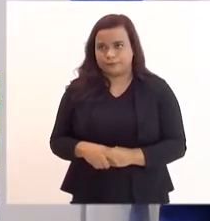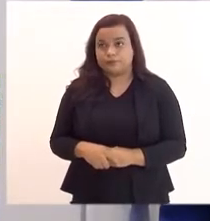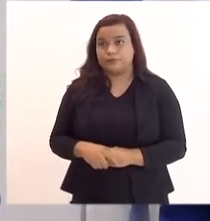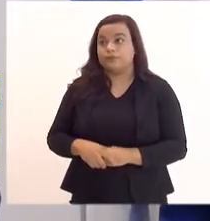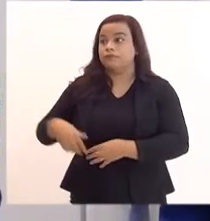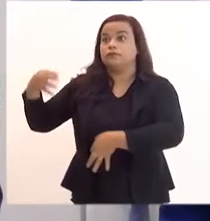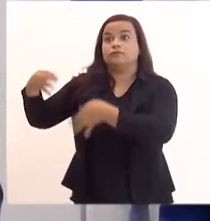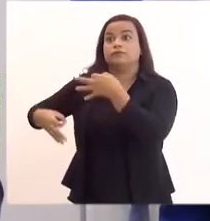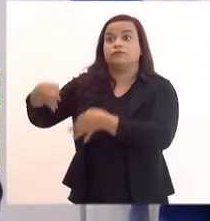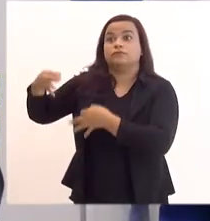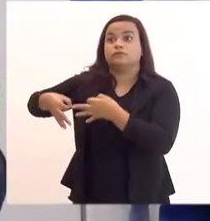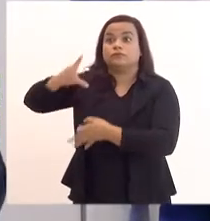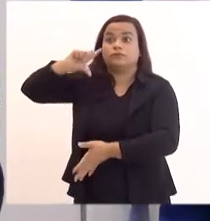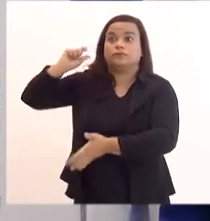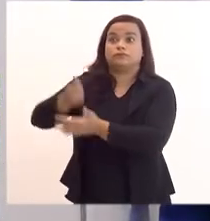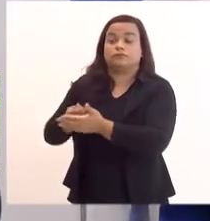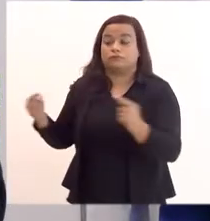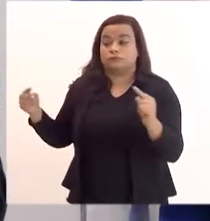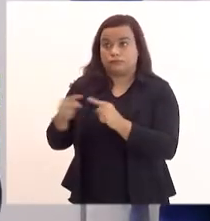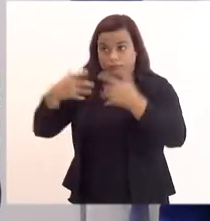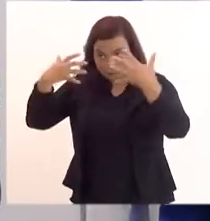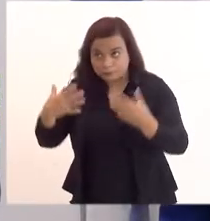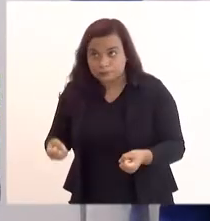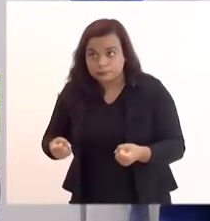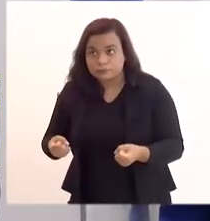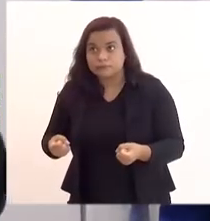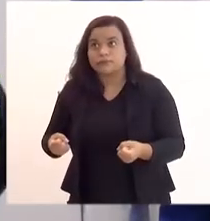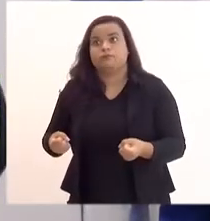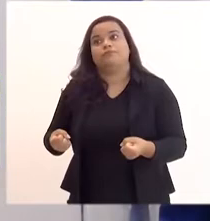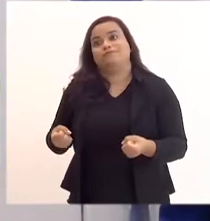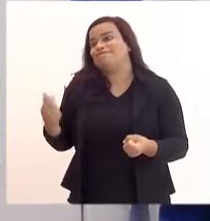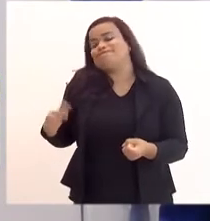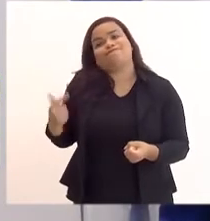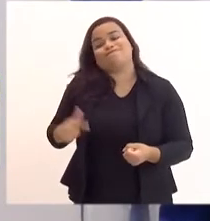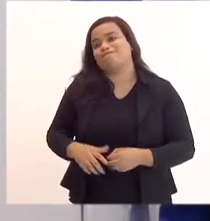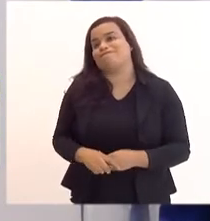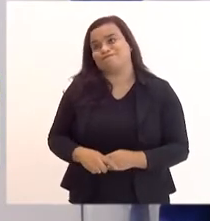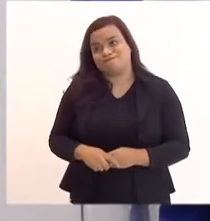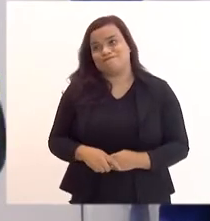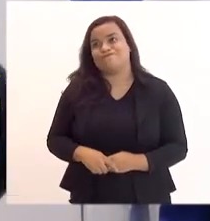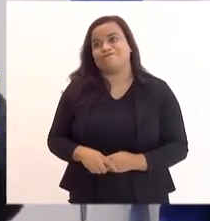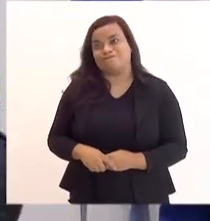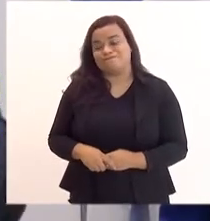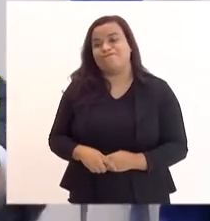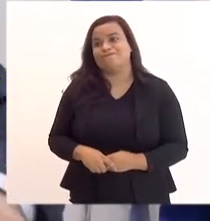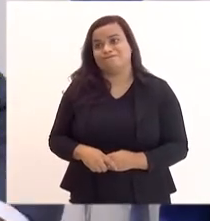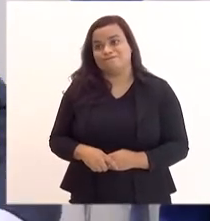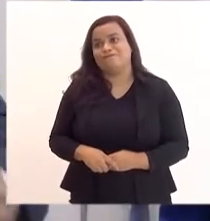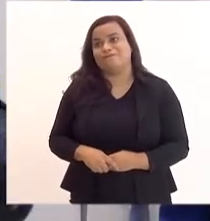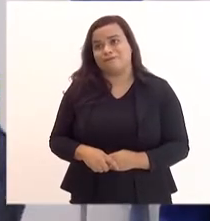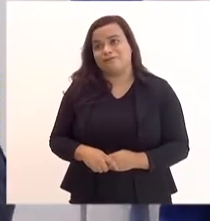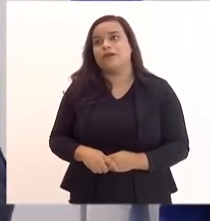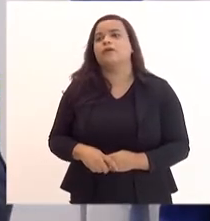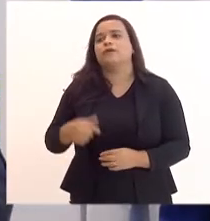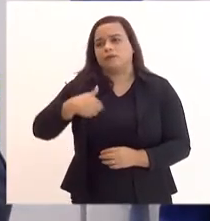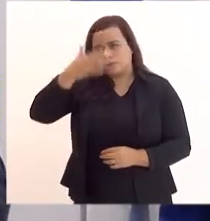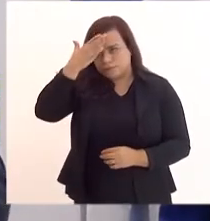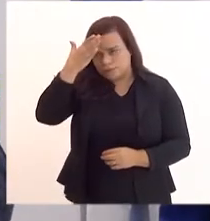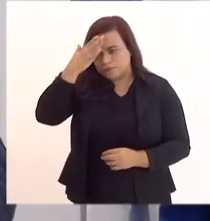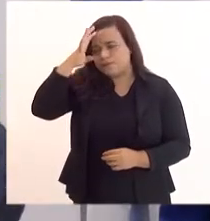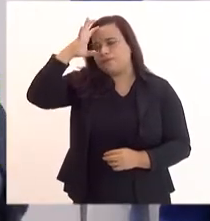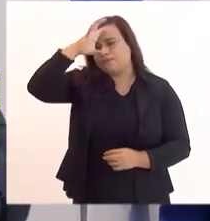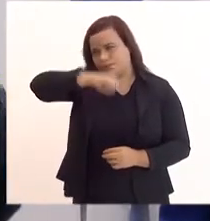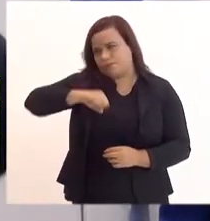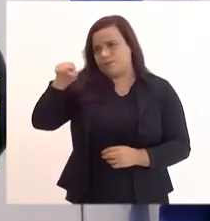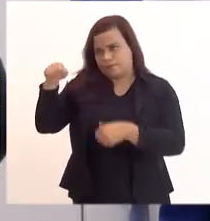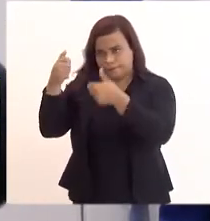judicial, não há... Então, o que eu quero dizer é o seguinte. Aí eu compreendo, eu quero avançar, eu